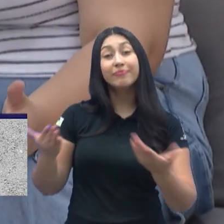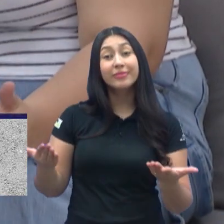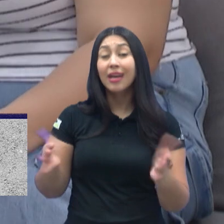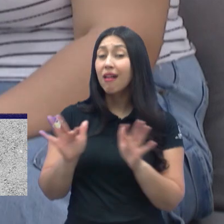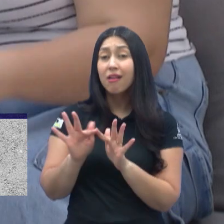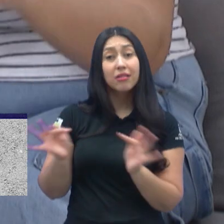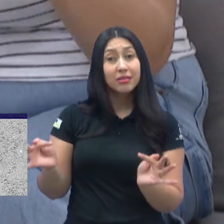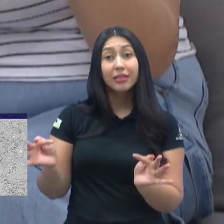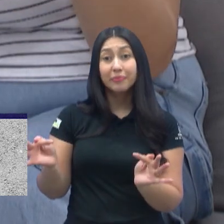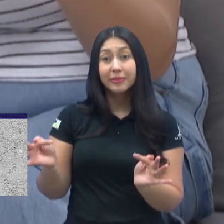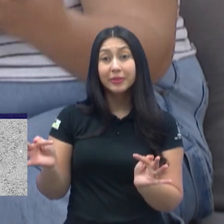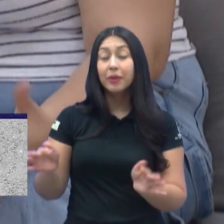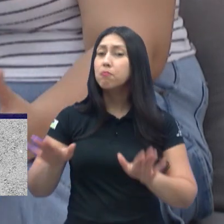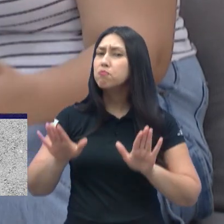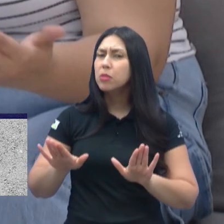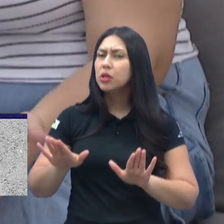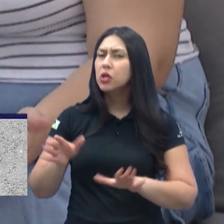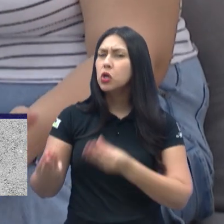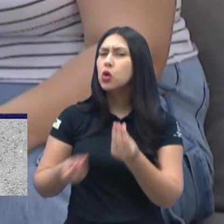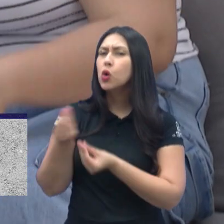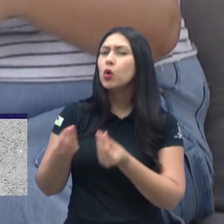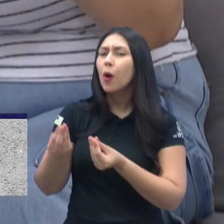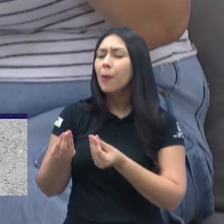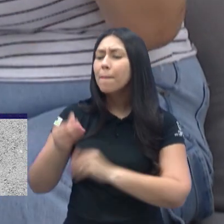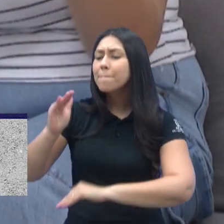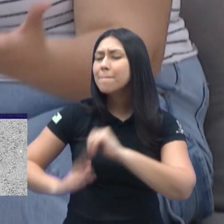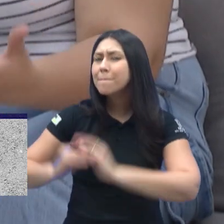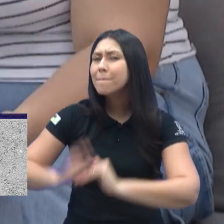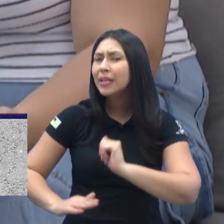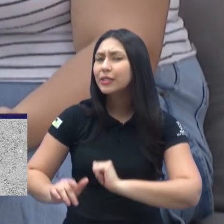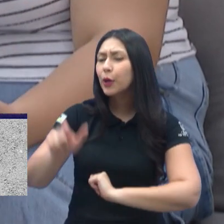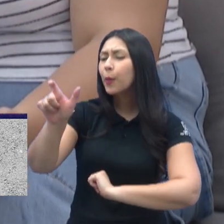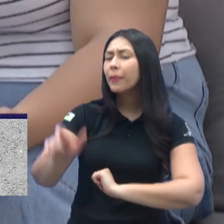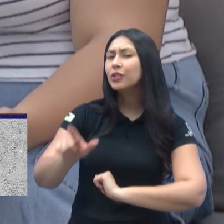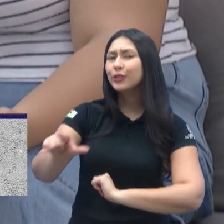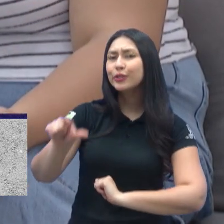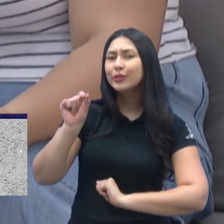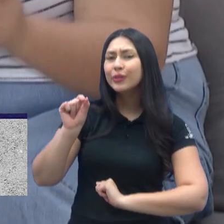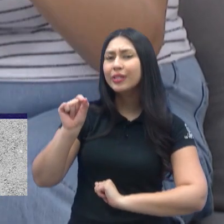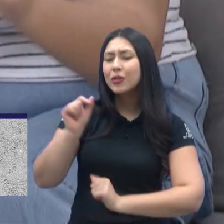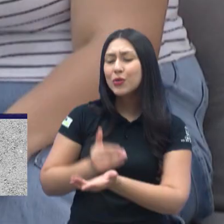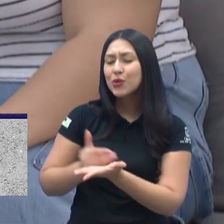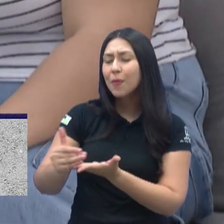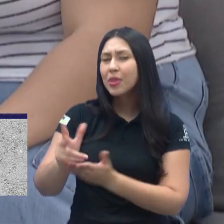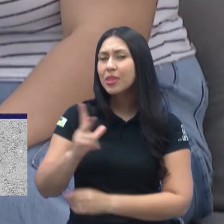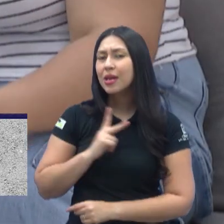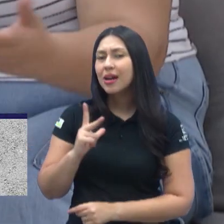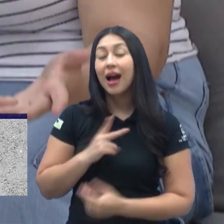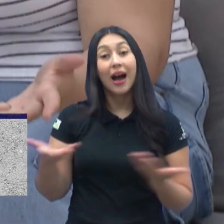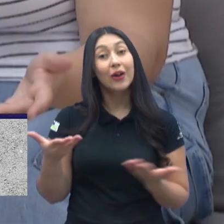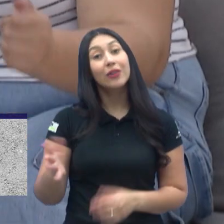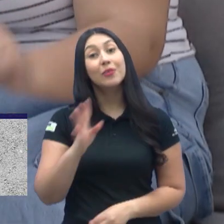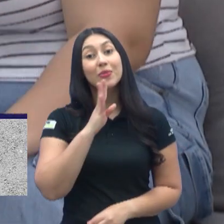gente pensa, viu? Mas como será que deve ser na prática isso? Quem optou por fazer a previdência privada? A gente vai conhecer agora